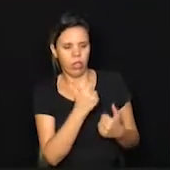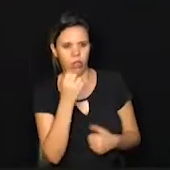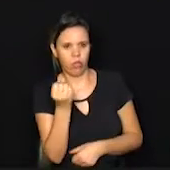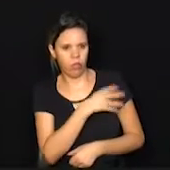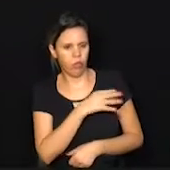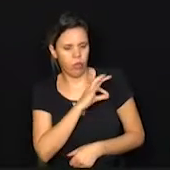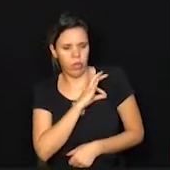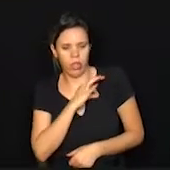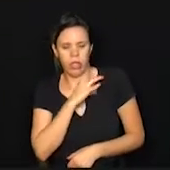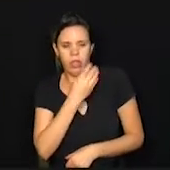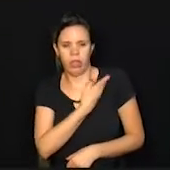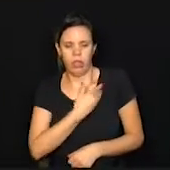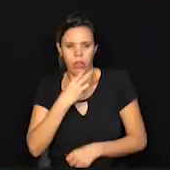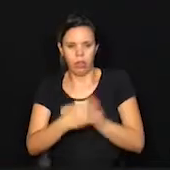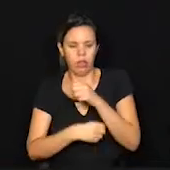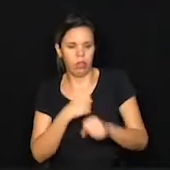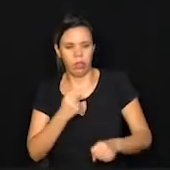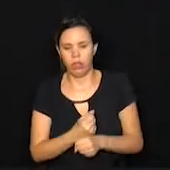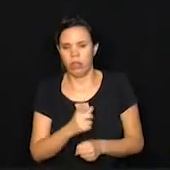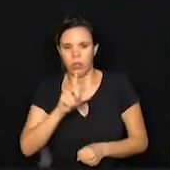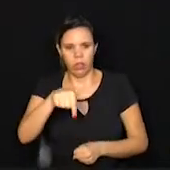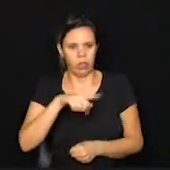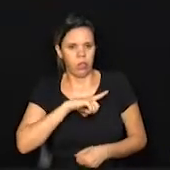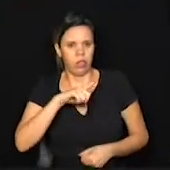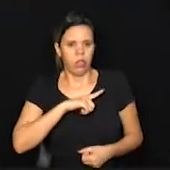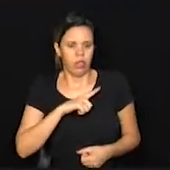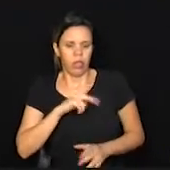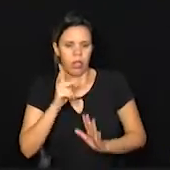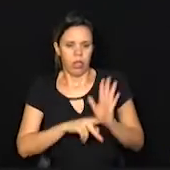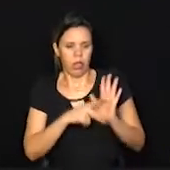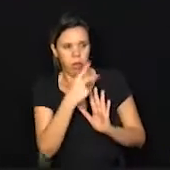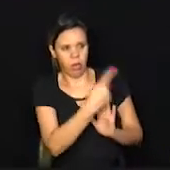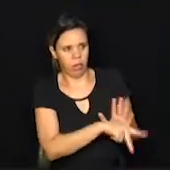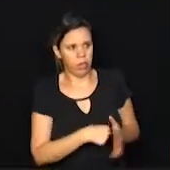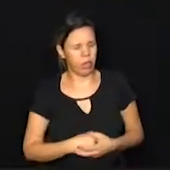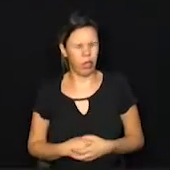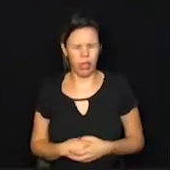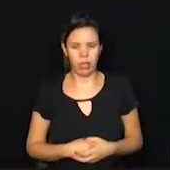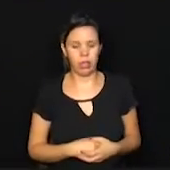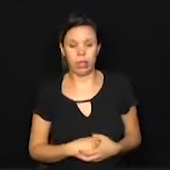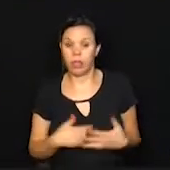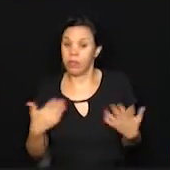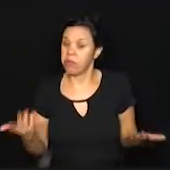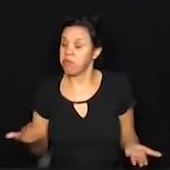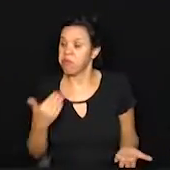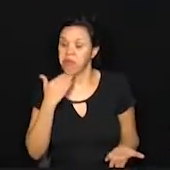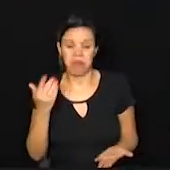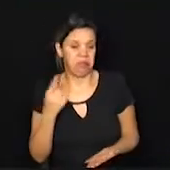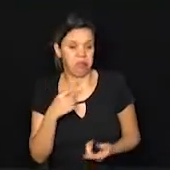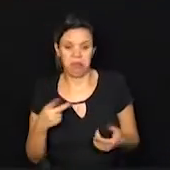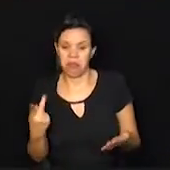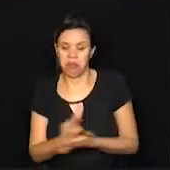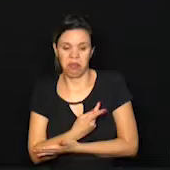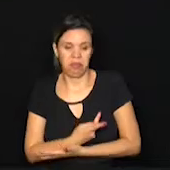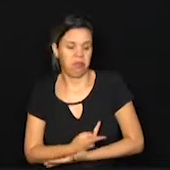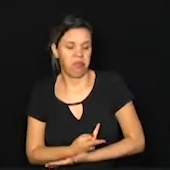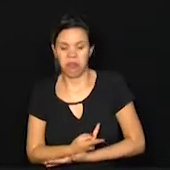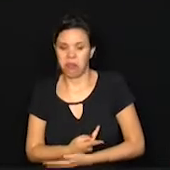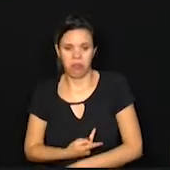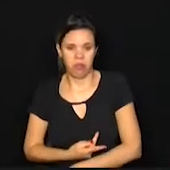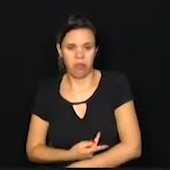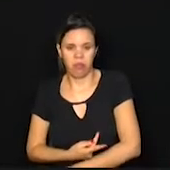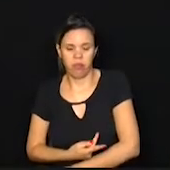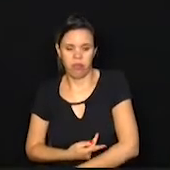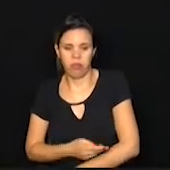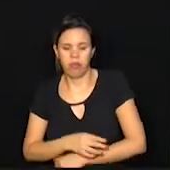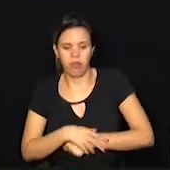e aí teria eleição direta E essa era o plano deles bom plano não deu certo não tem